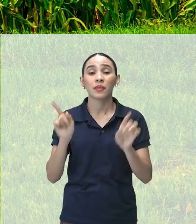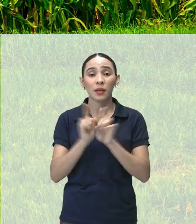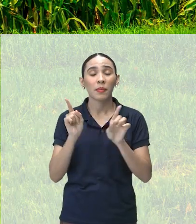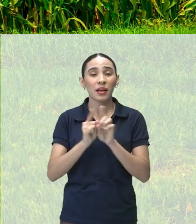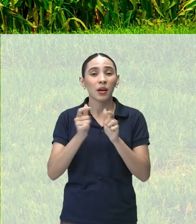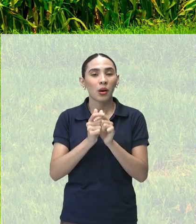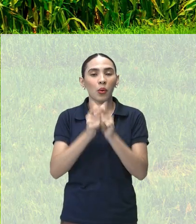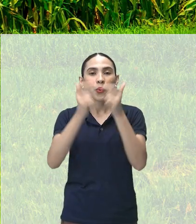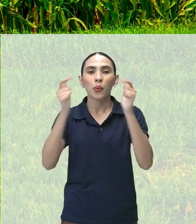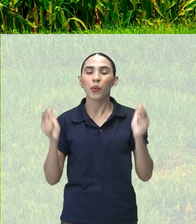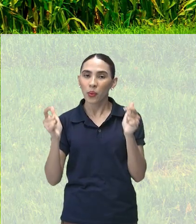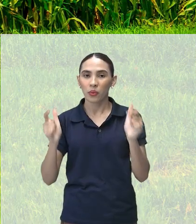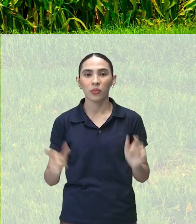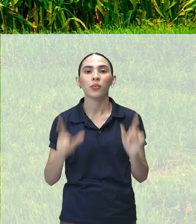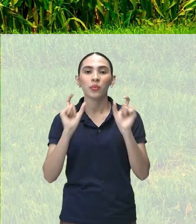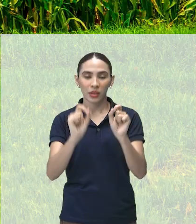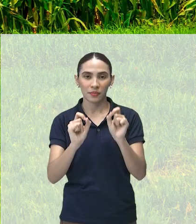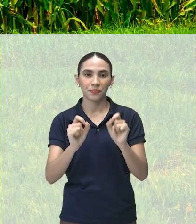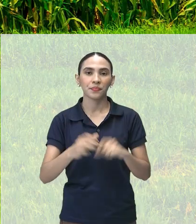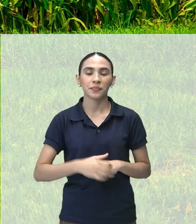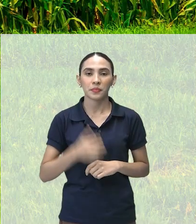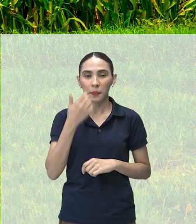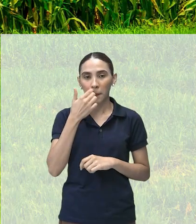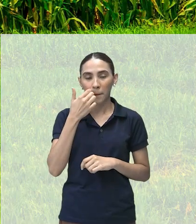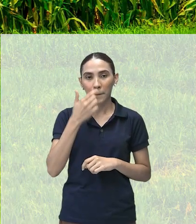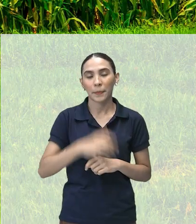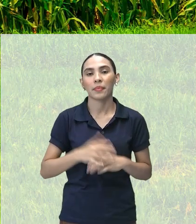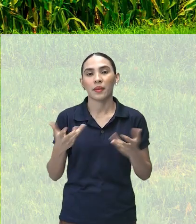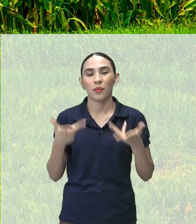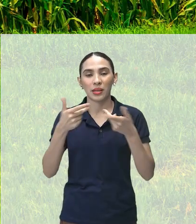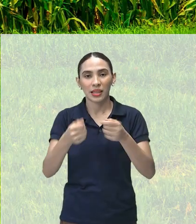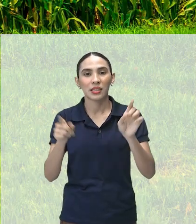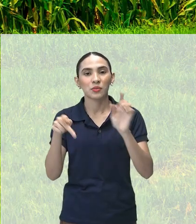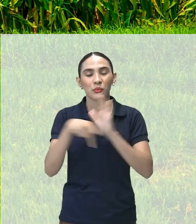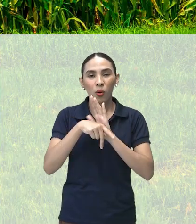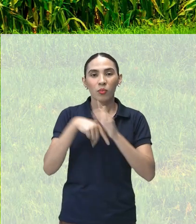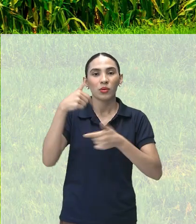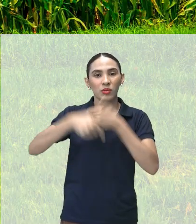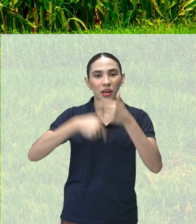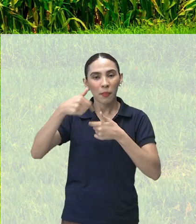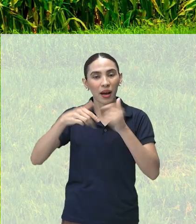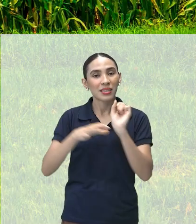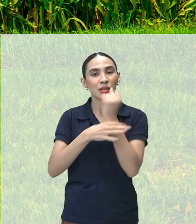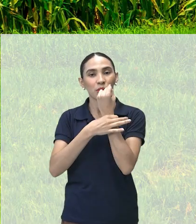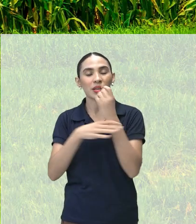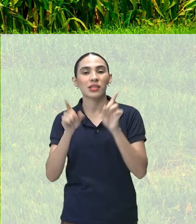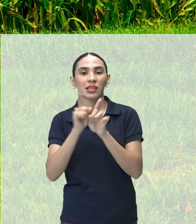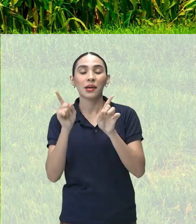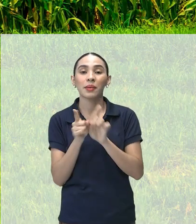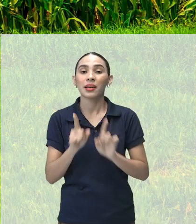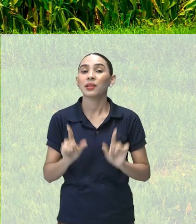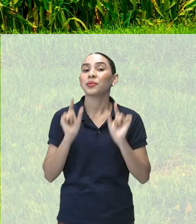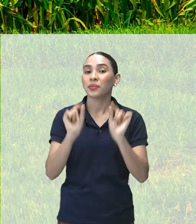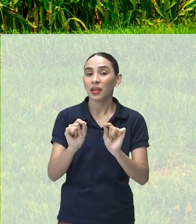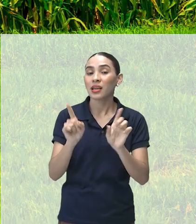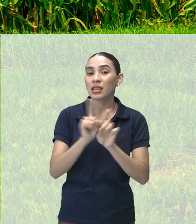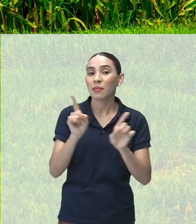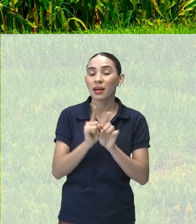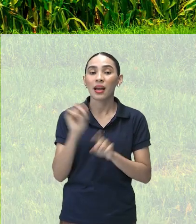acabou aumentando o quê? Aumentando a eficiência, a precisão e também o quê?